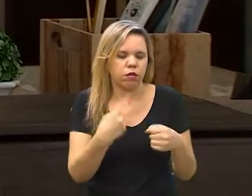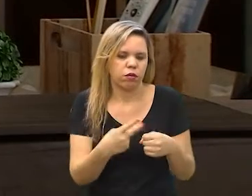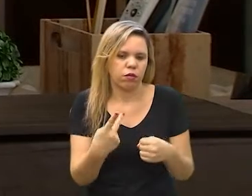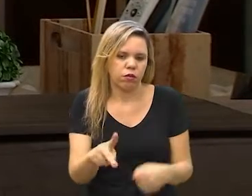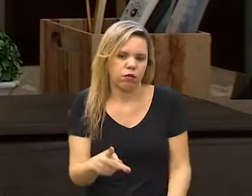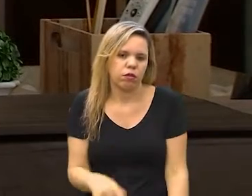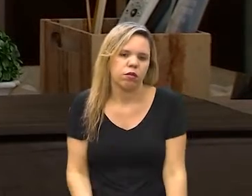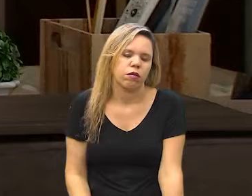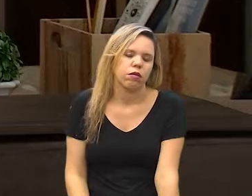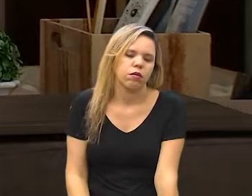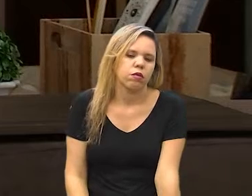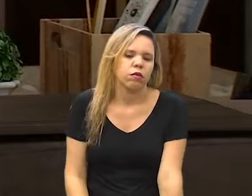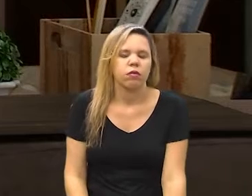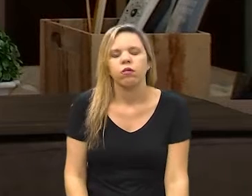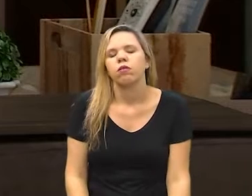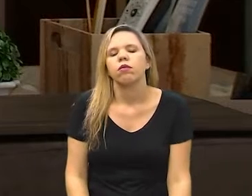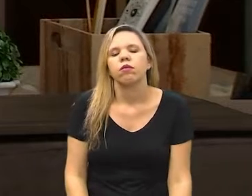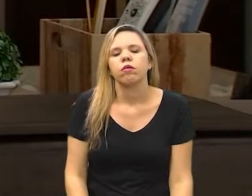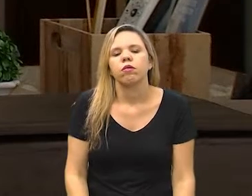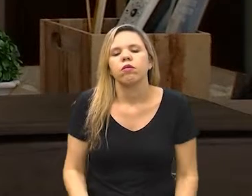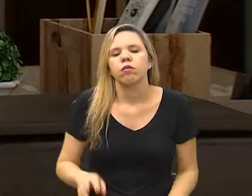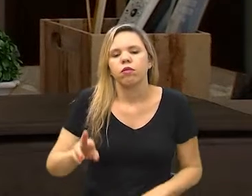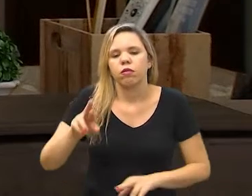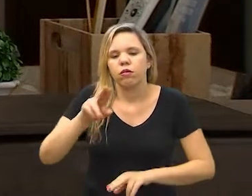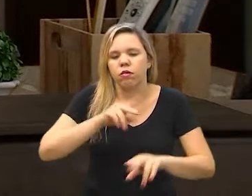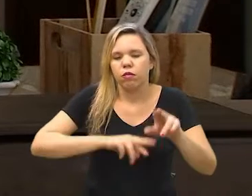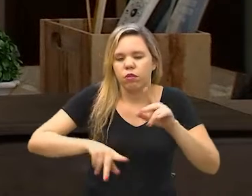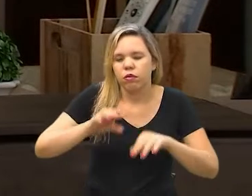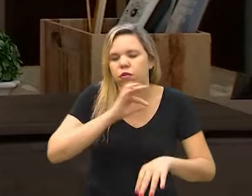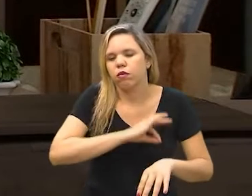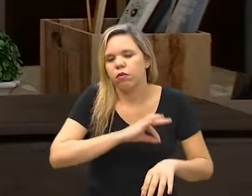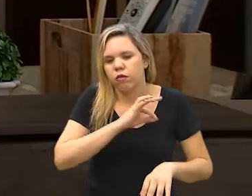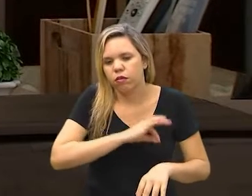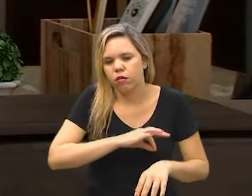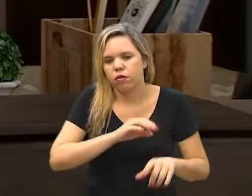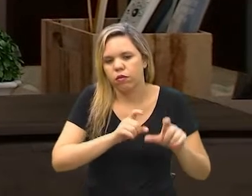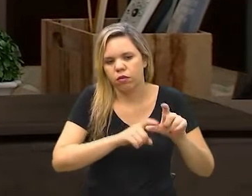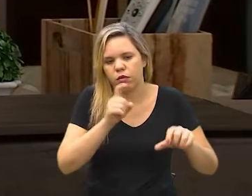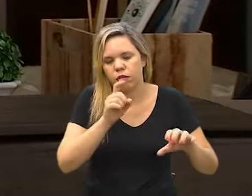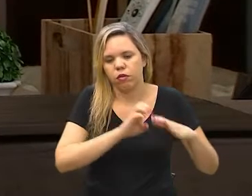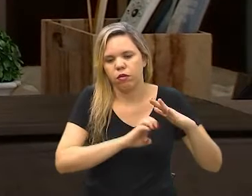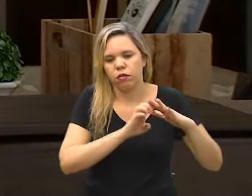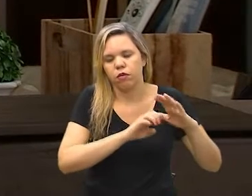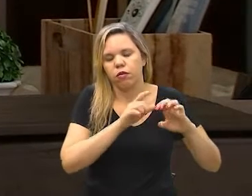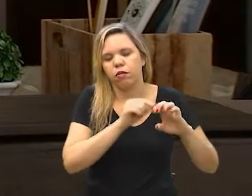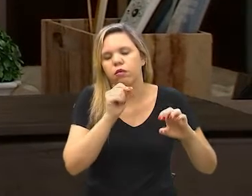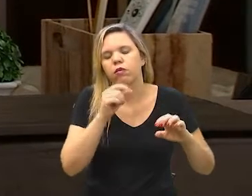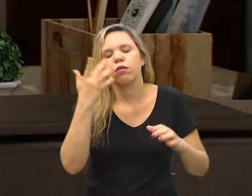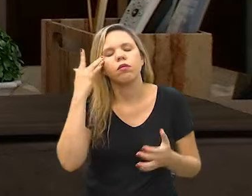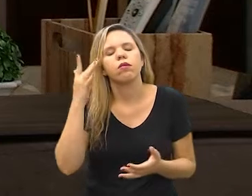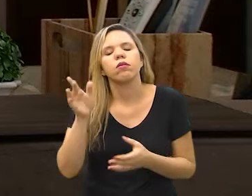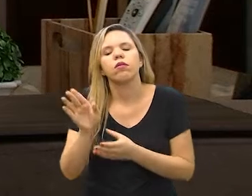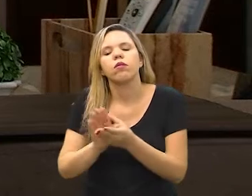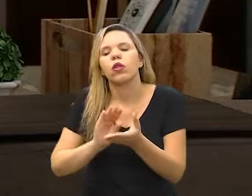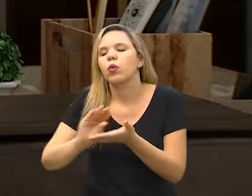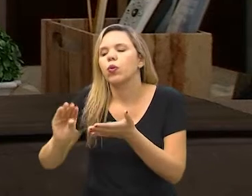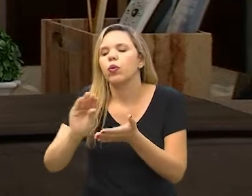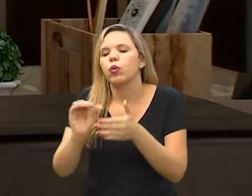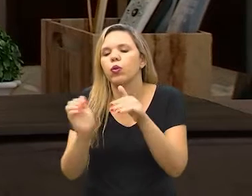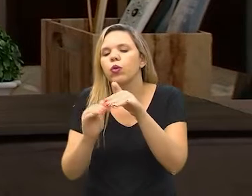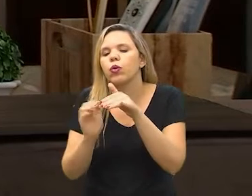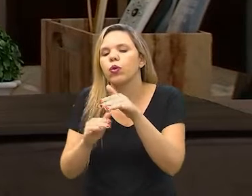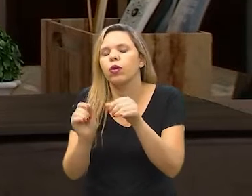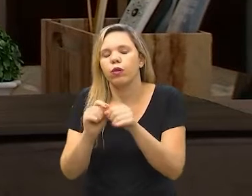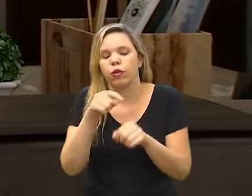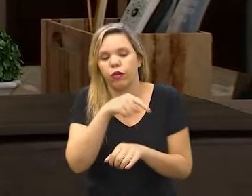produto. Levando em conta essa variação na renda do autônomo, que tipo de investimento seria melhor para